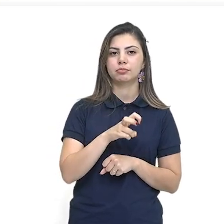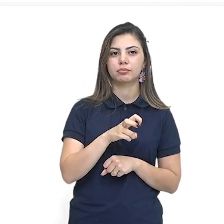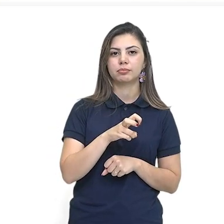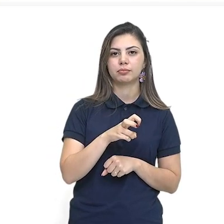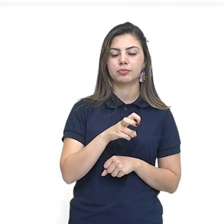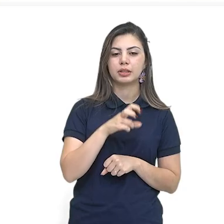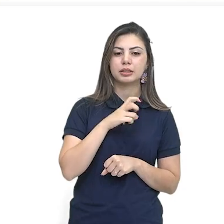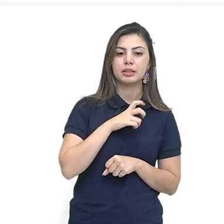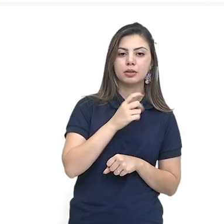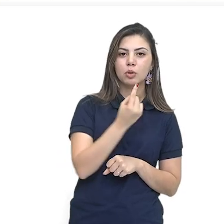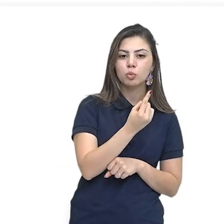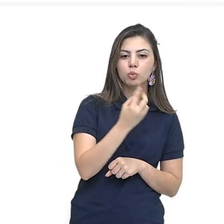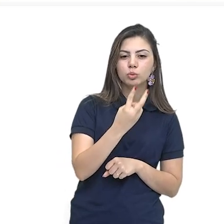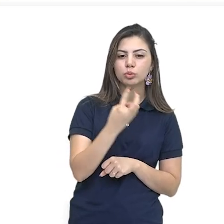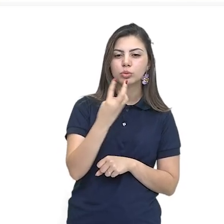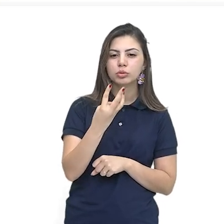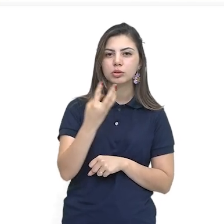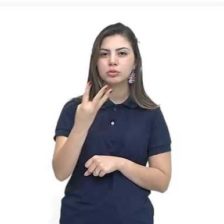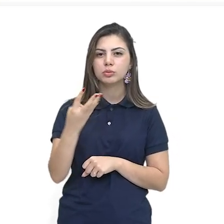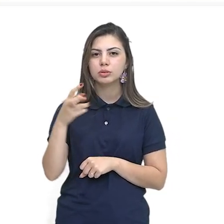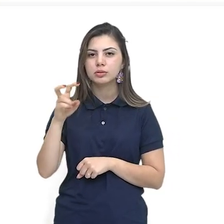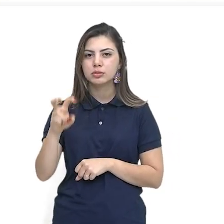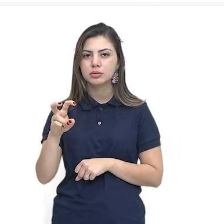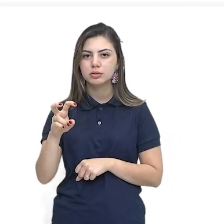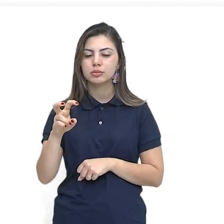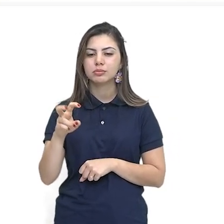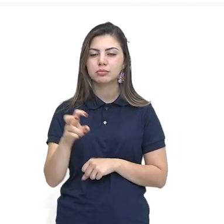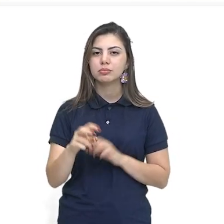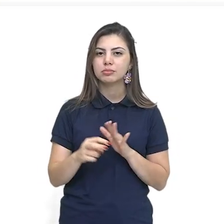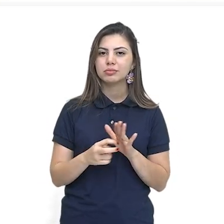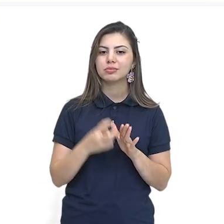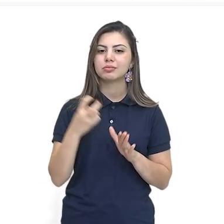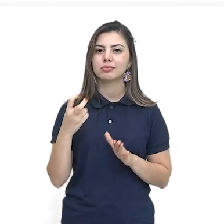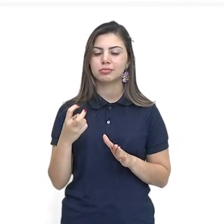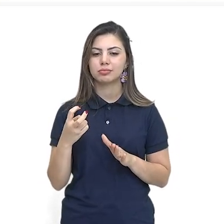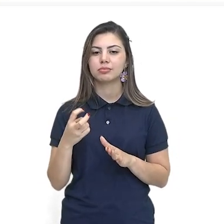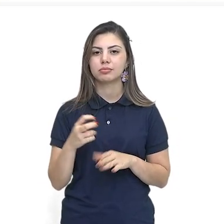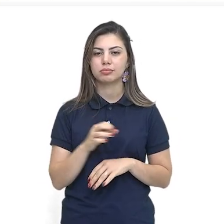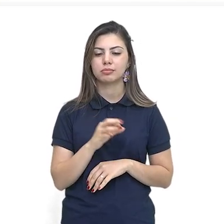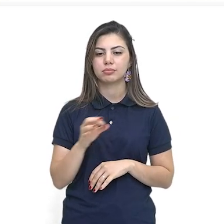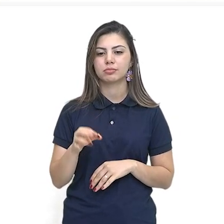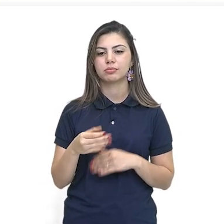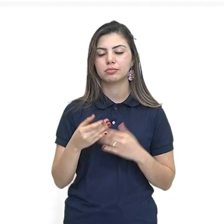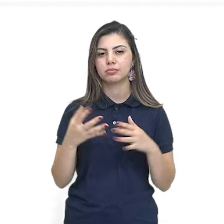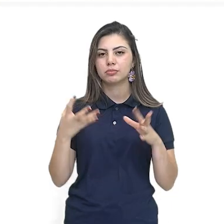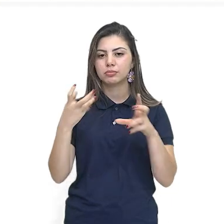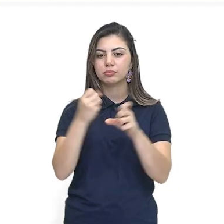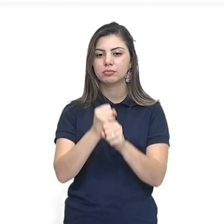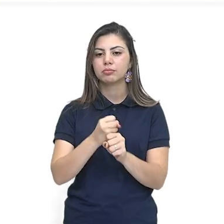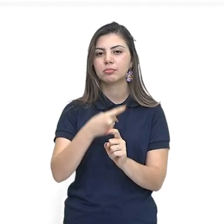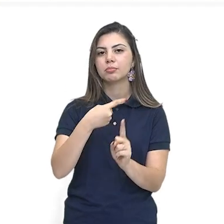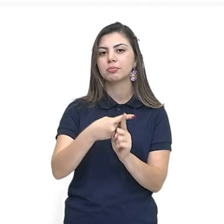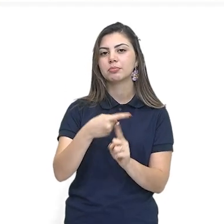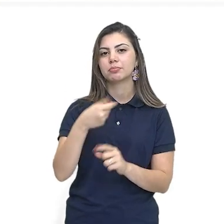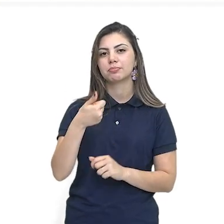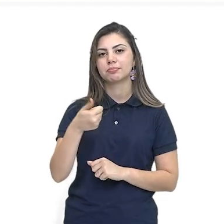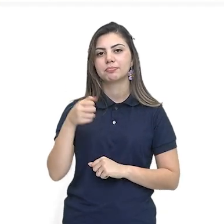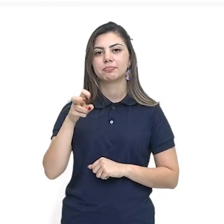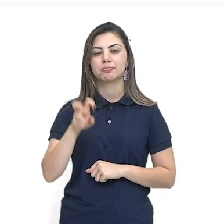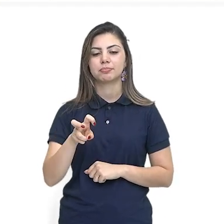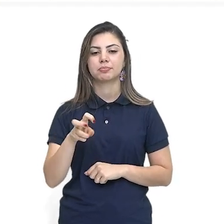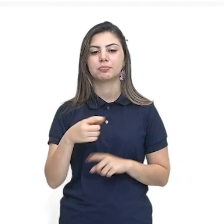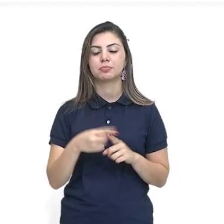3 mais 3. E isso daqui é igual a